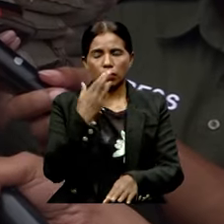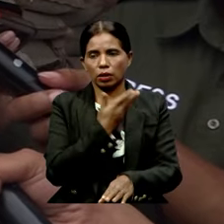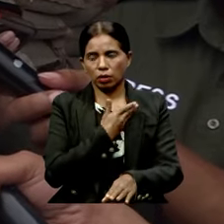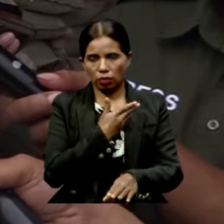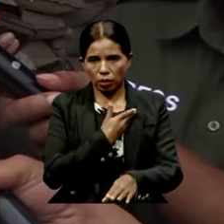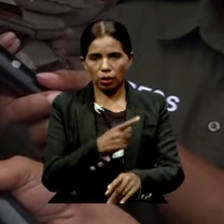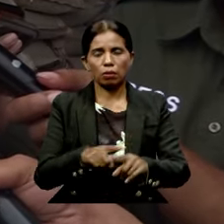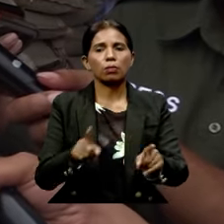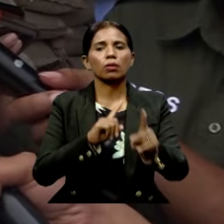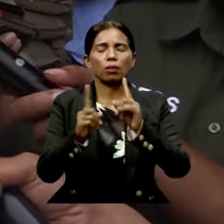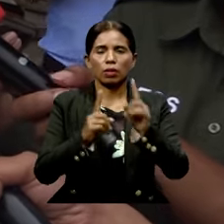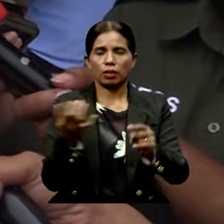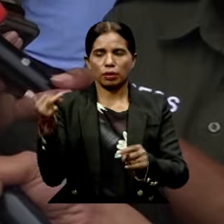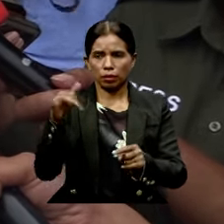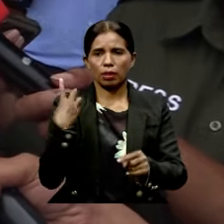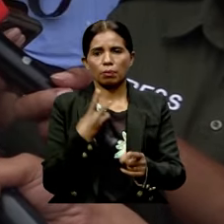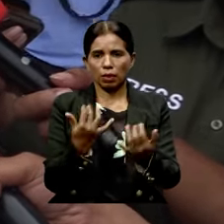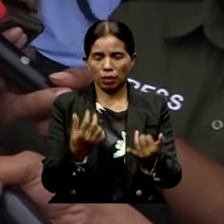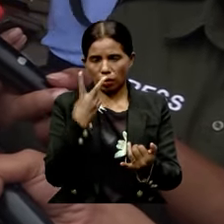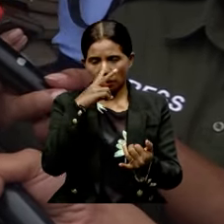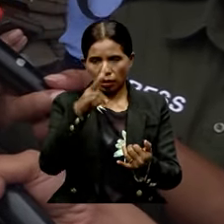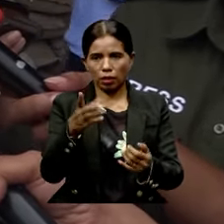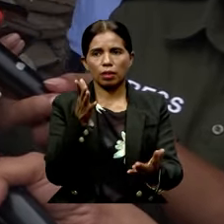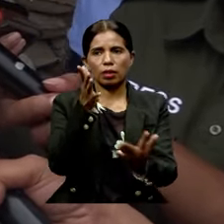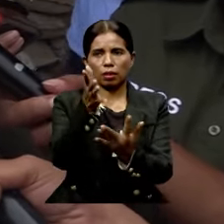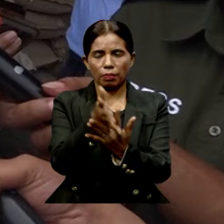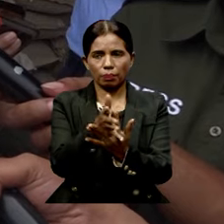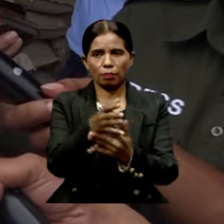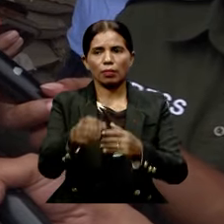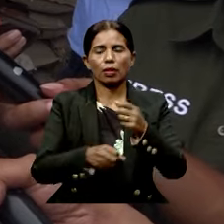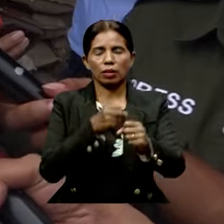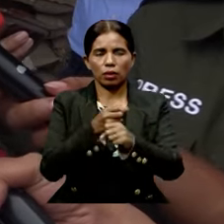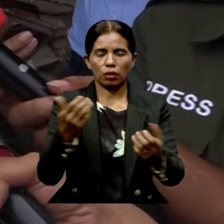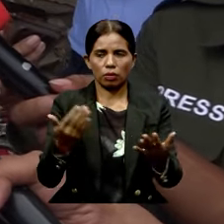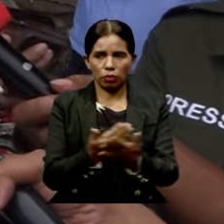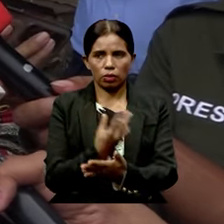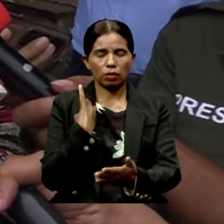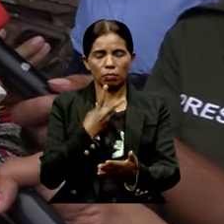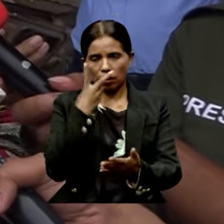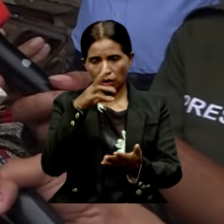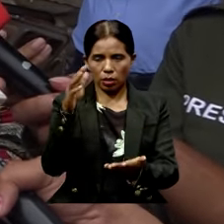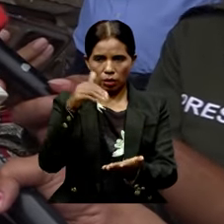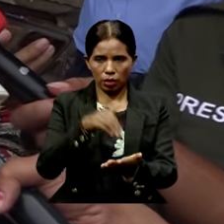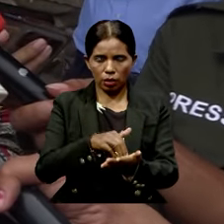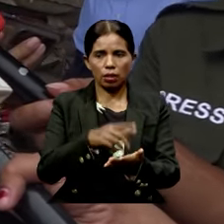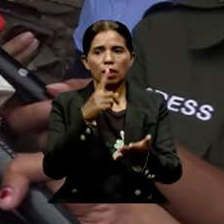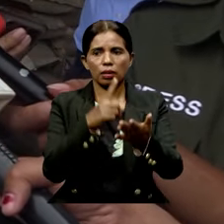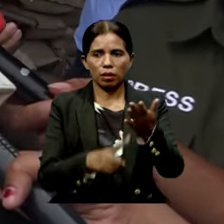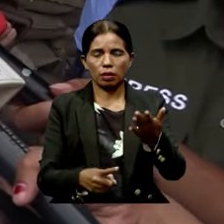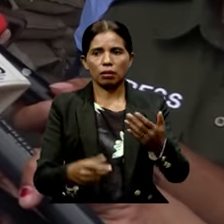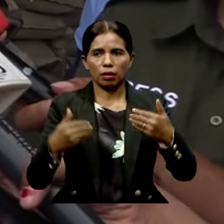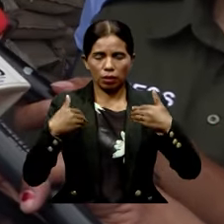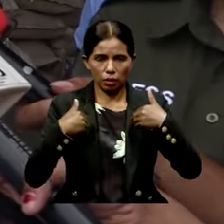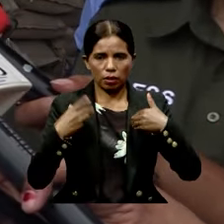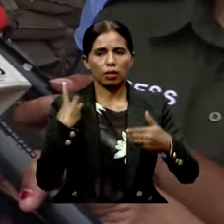ami hare hela agora da dan tama foi tama iha tinan fon ami halo hela be evaluação ba saida maka acontece ona